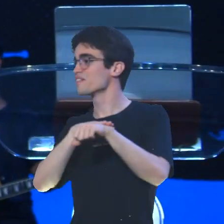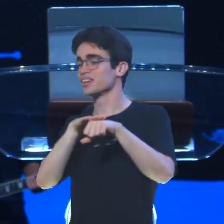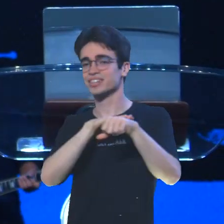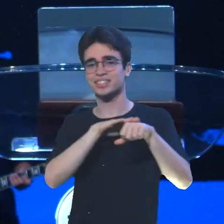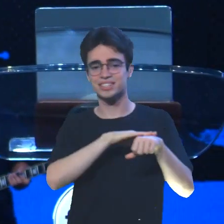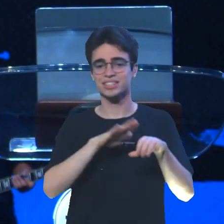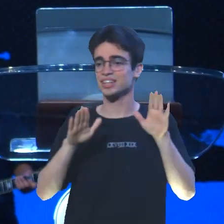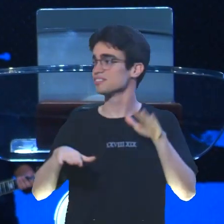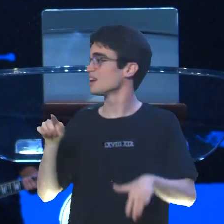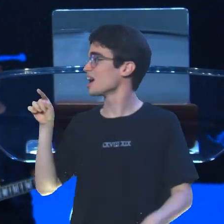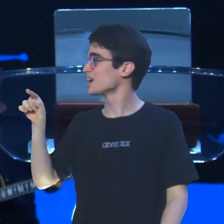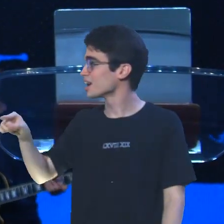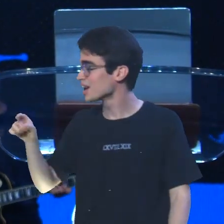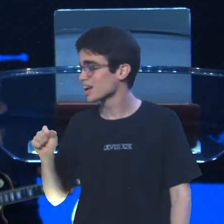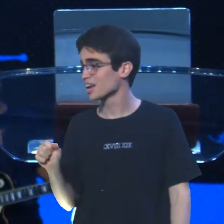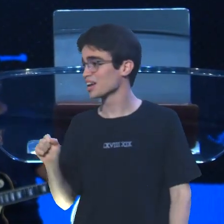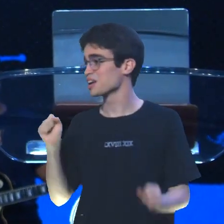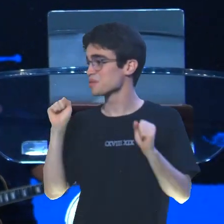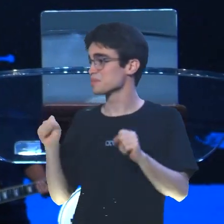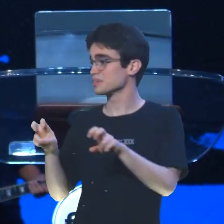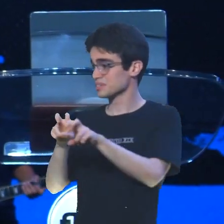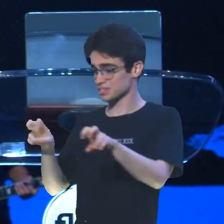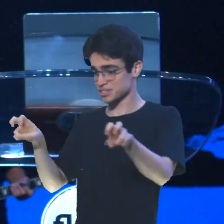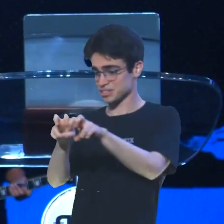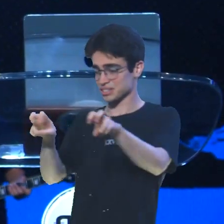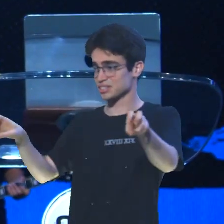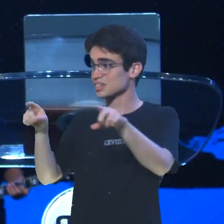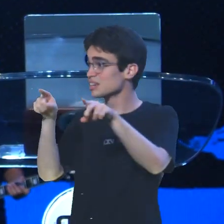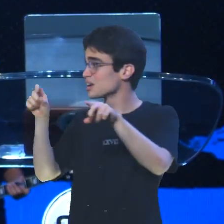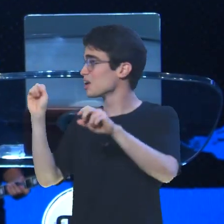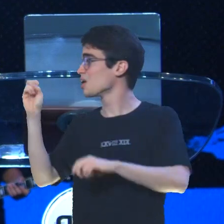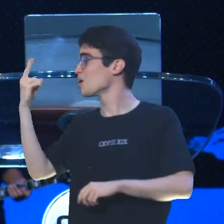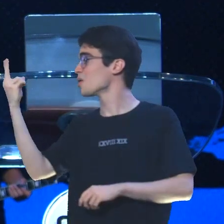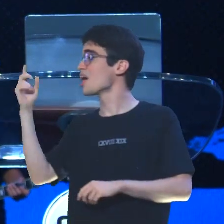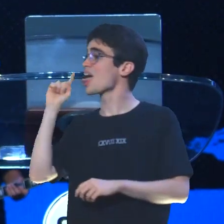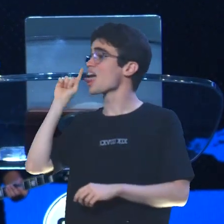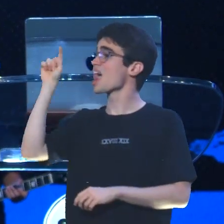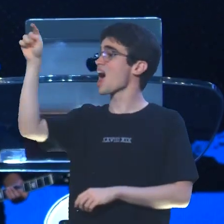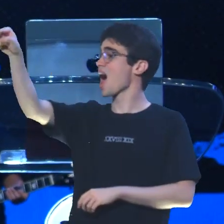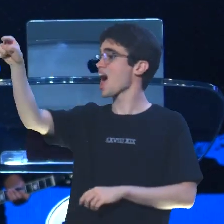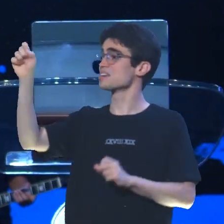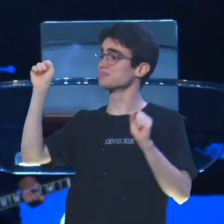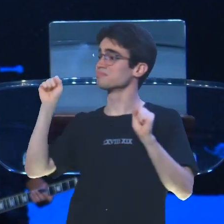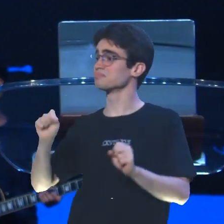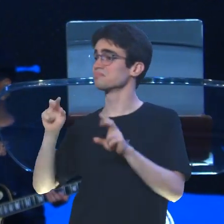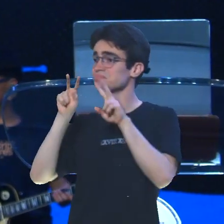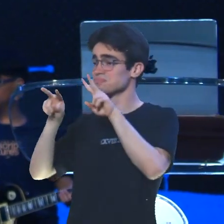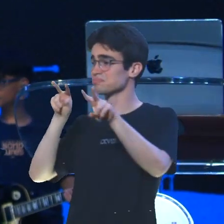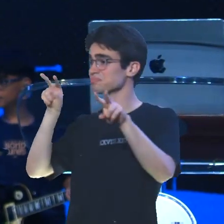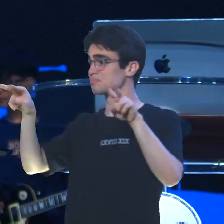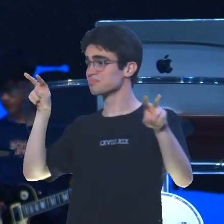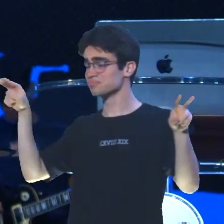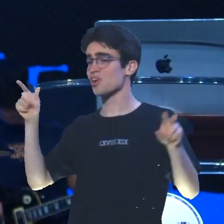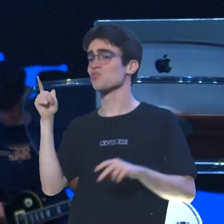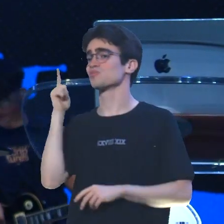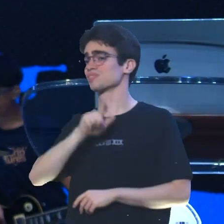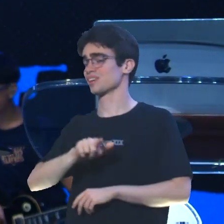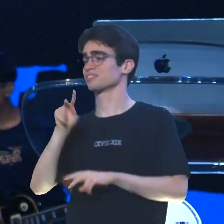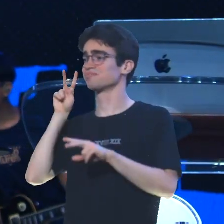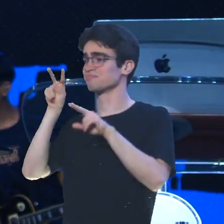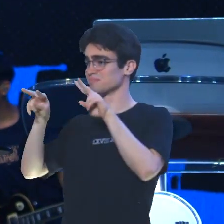ser aqui, tipo, nas primeiras fileiras, e pode ser lá no fundo. A gente consegue